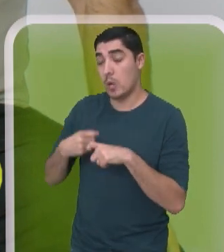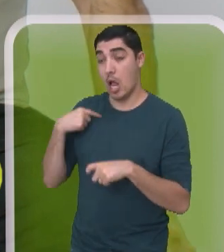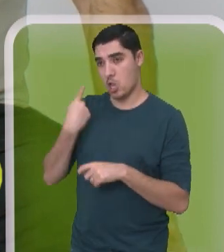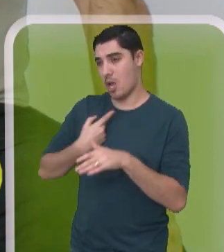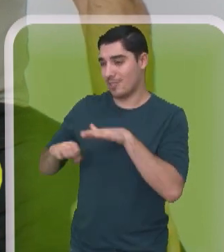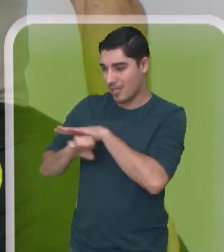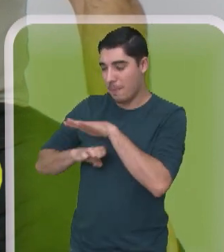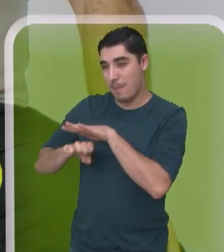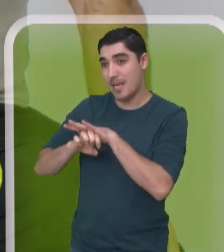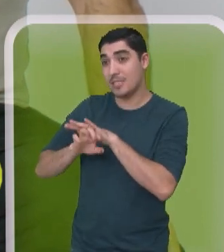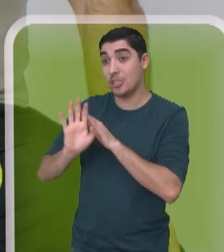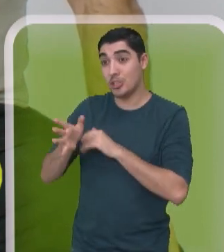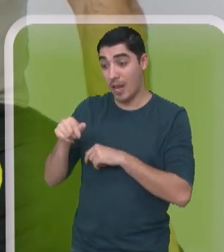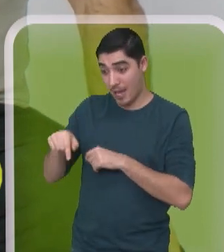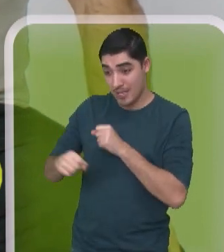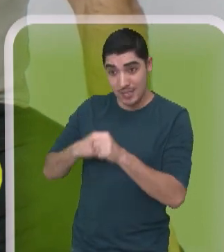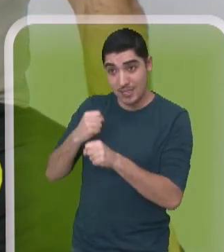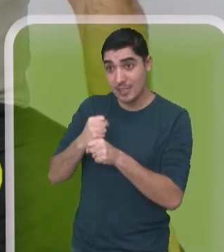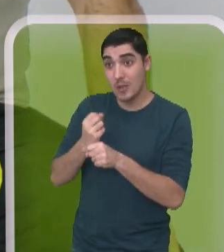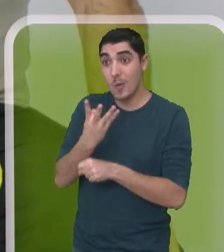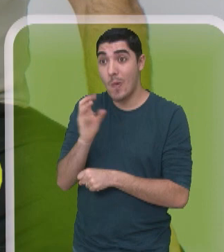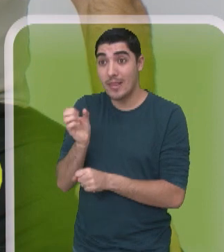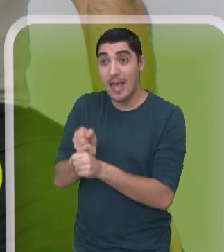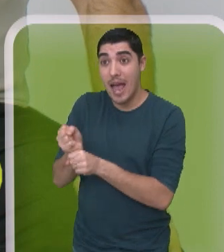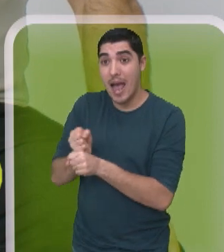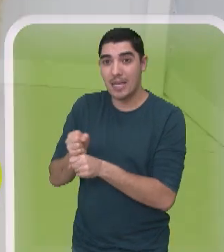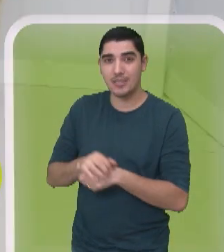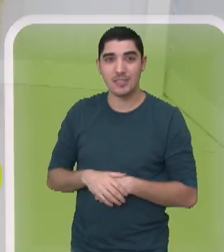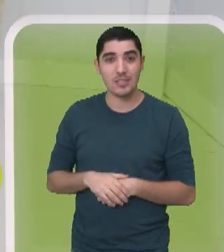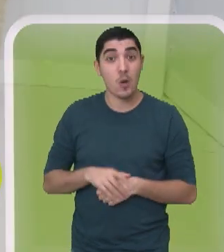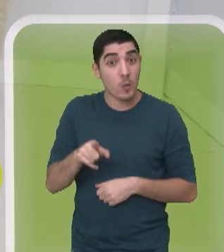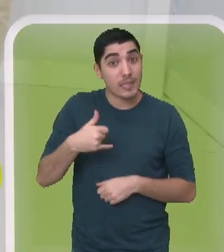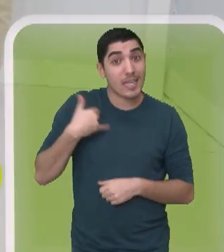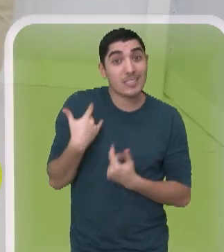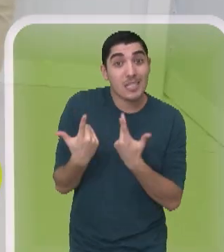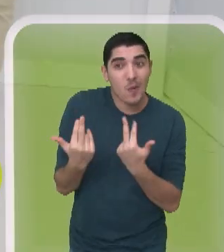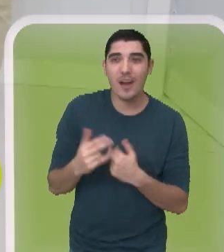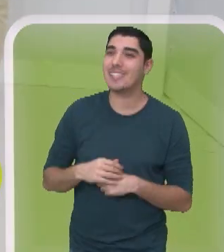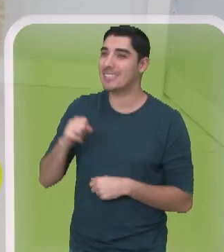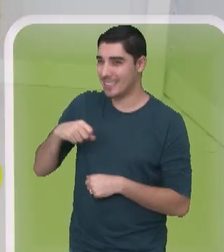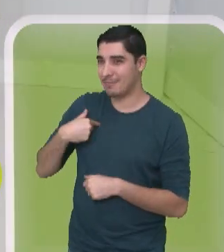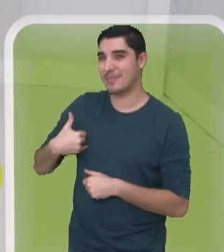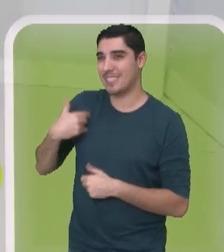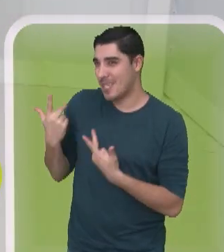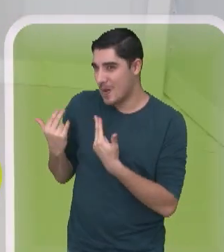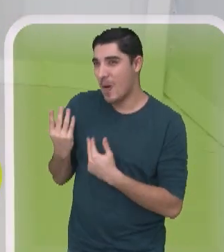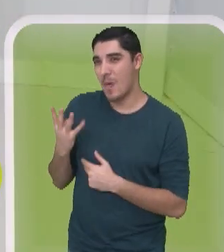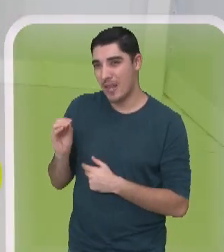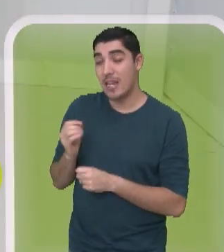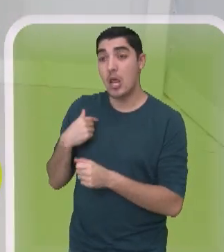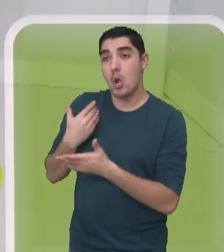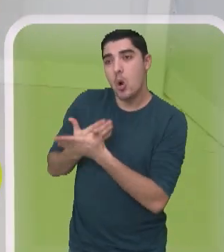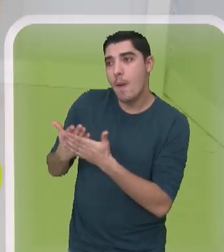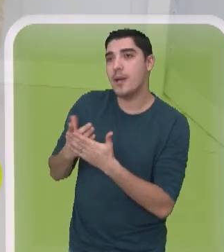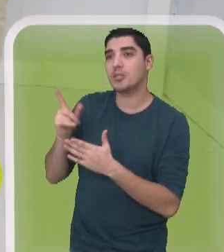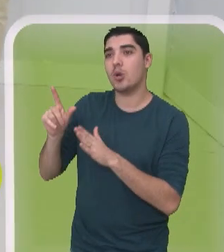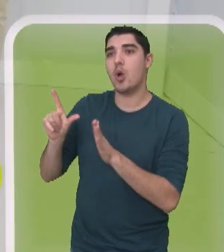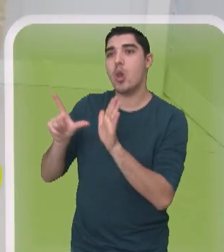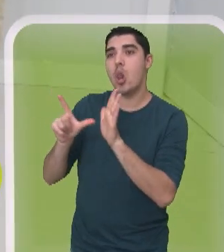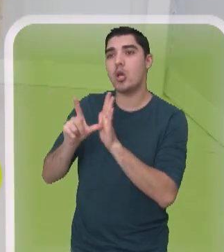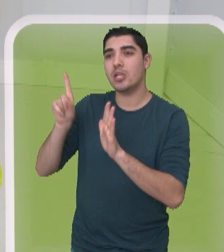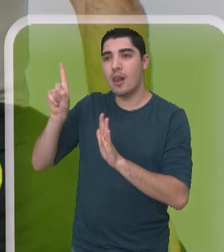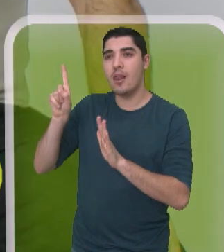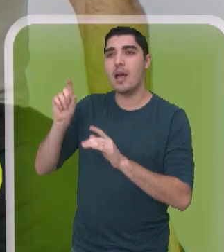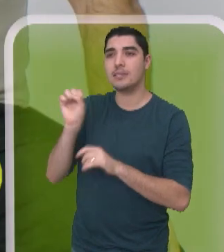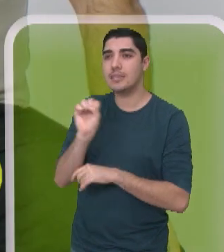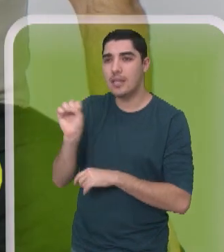completando 40 anos esse ano. Né? Tem a sua idade, né? Tem a minha idade. Né? Começamos com uma loja aqui no Satélite, né, na Avenida